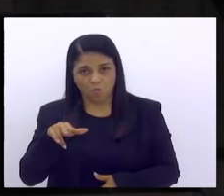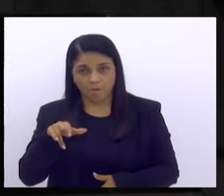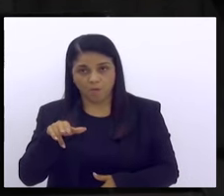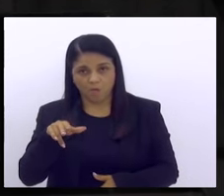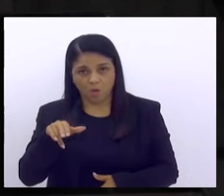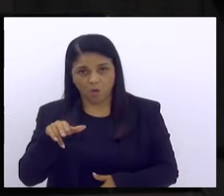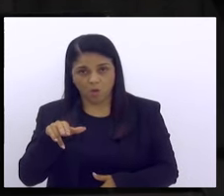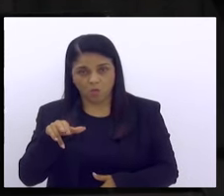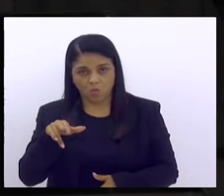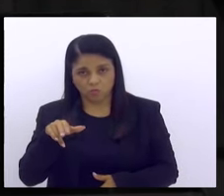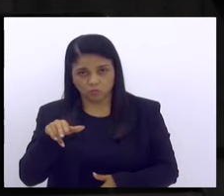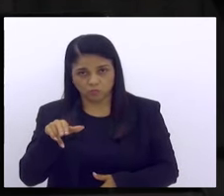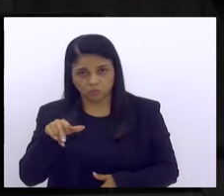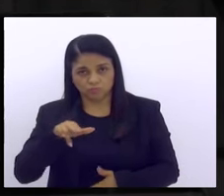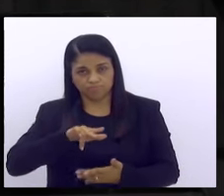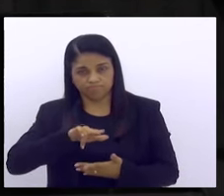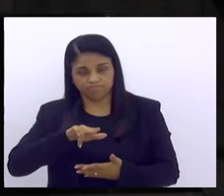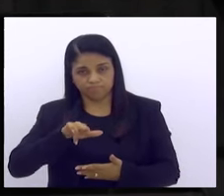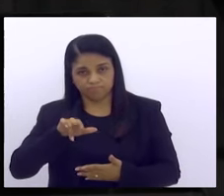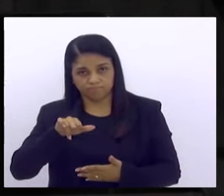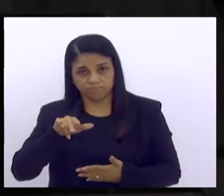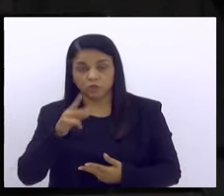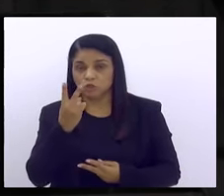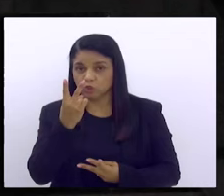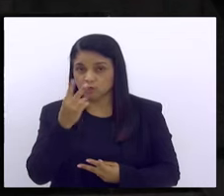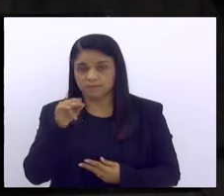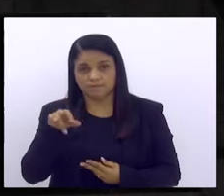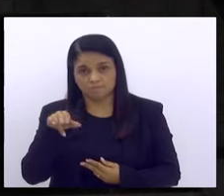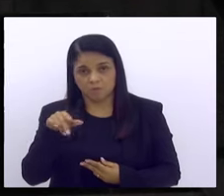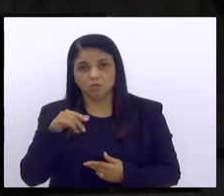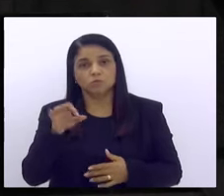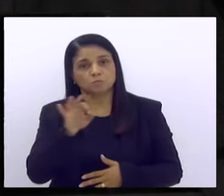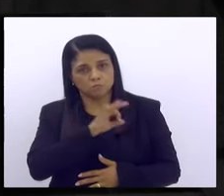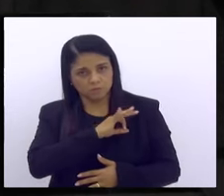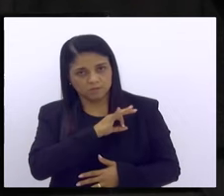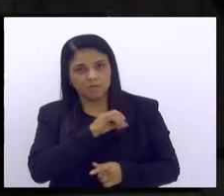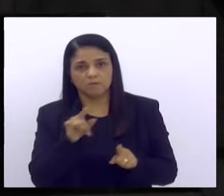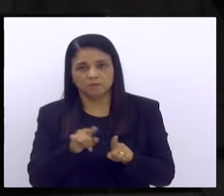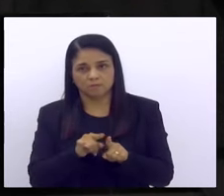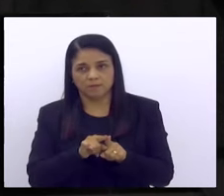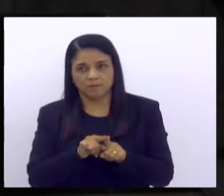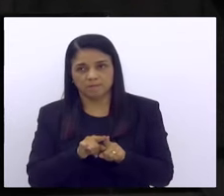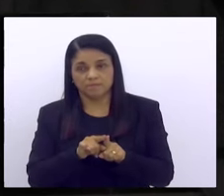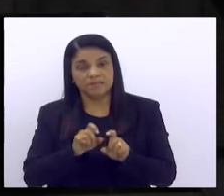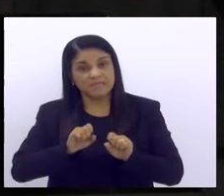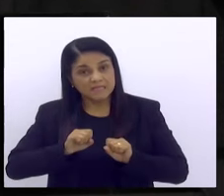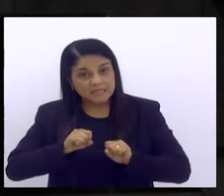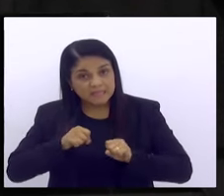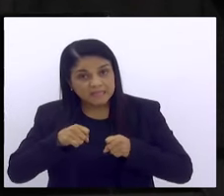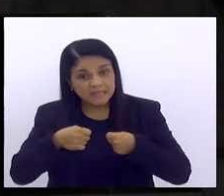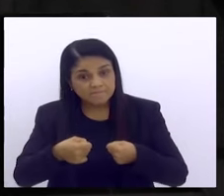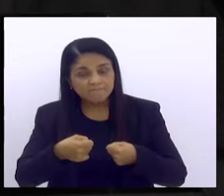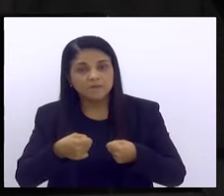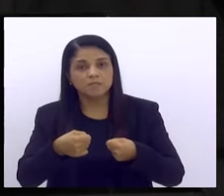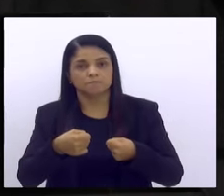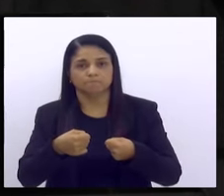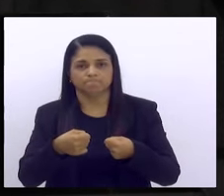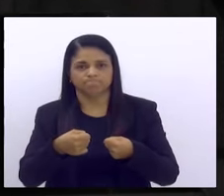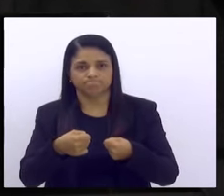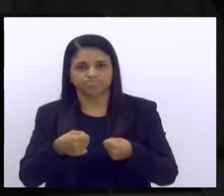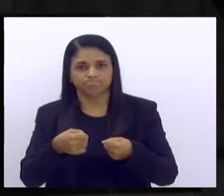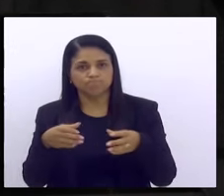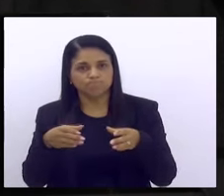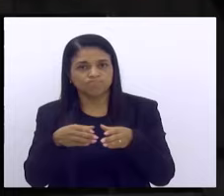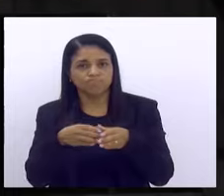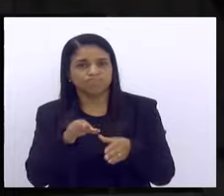Meu irmão, meus irmãos, meus dois irmãos são policiais. Defendo essa tropa aqui mais do que